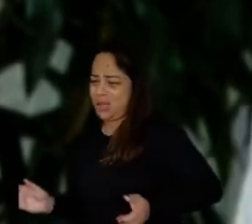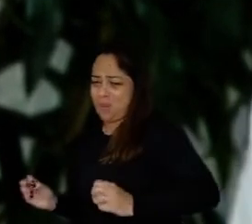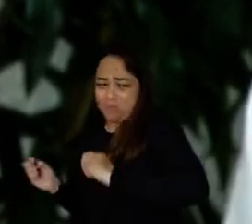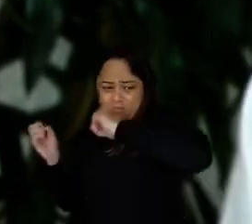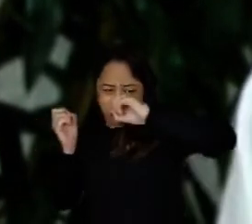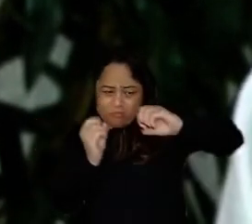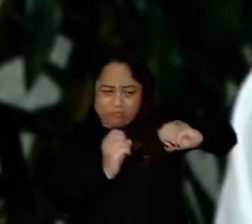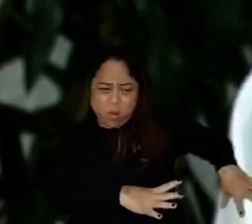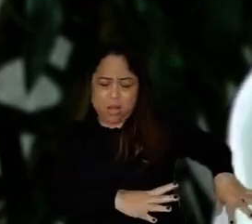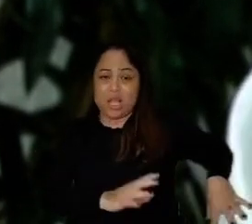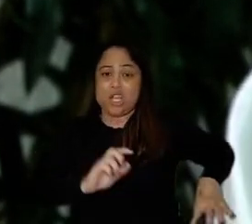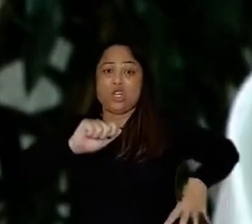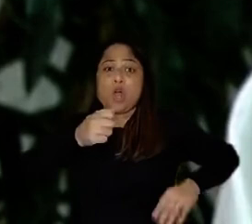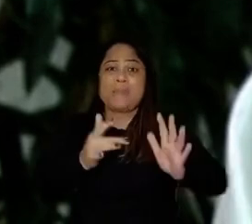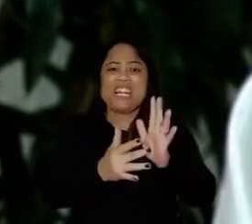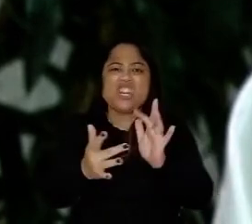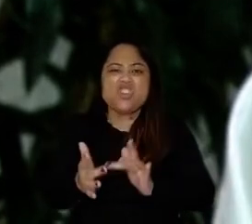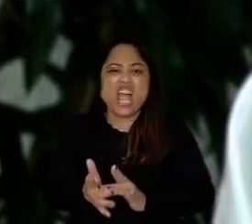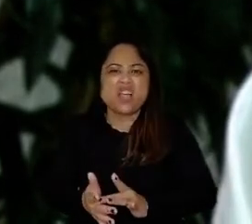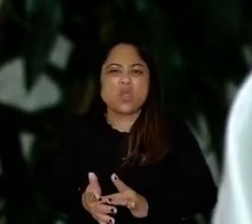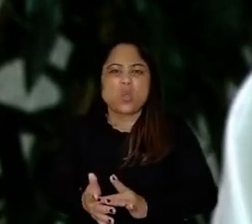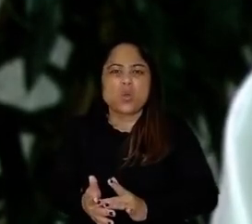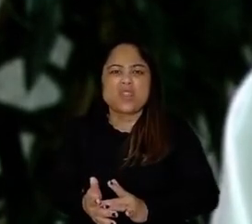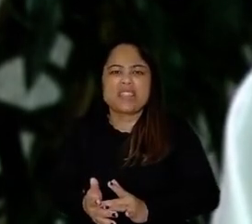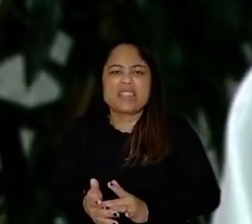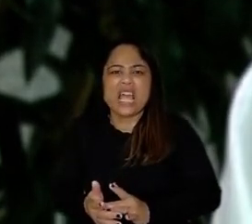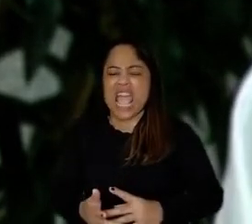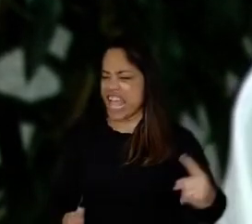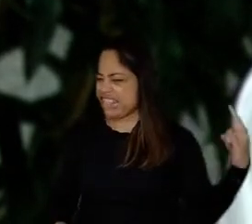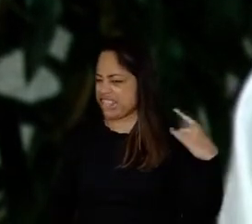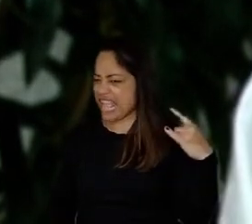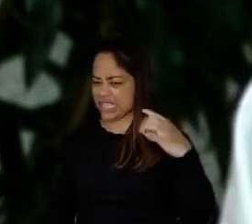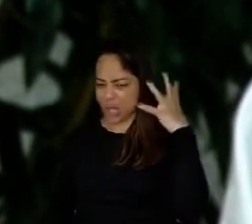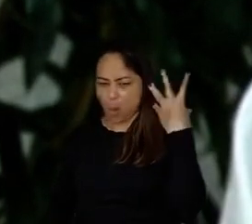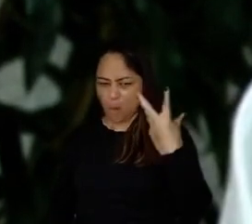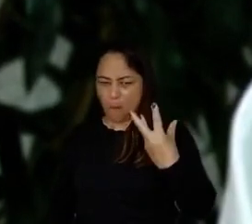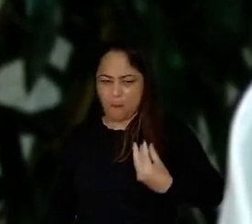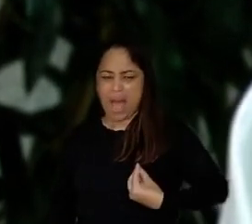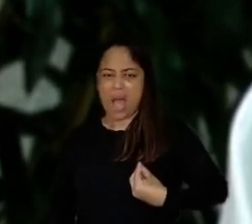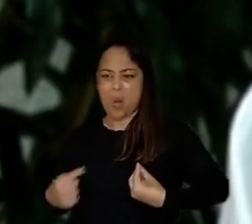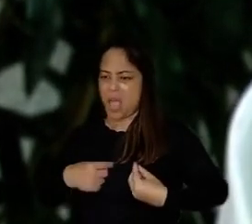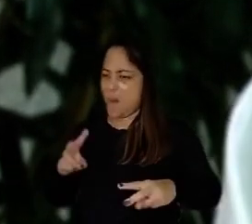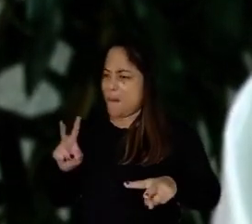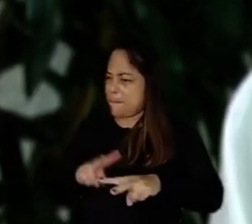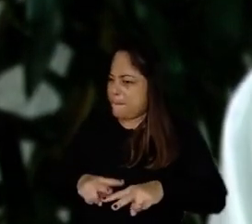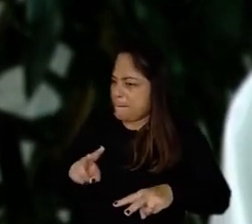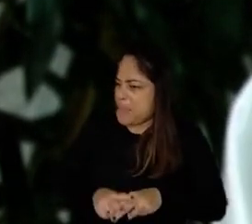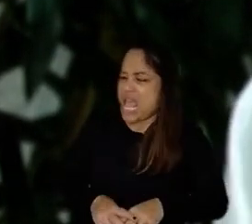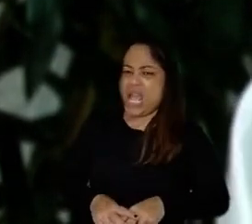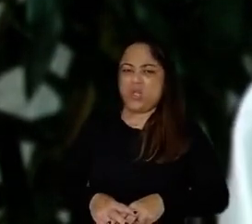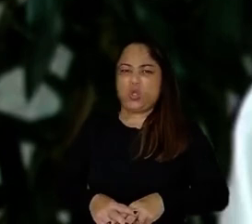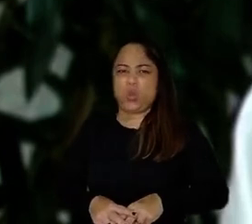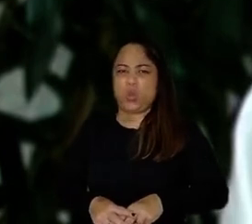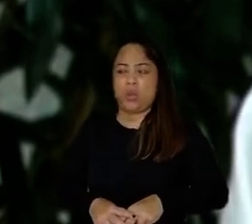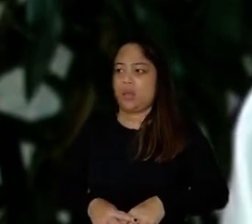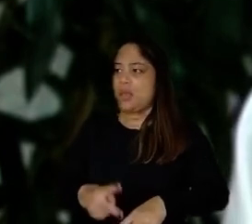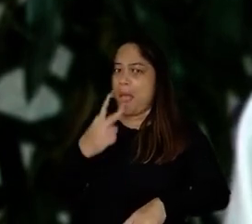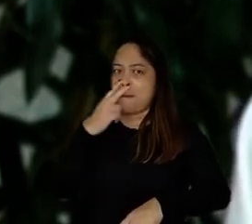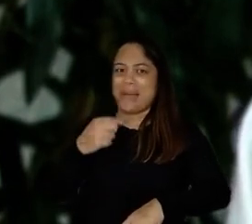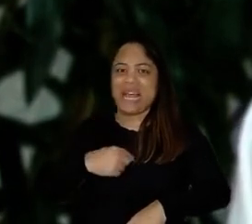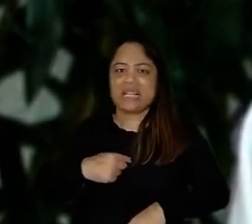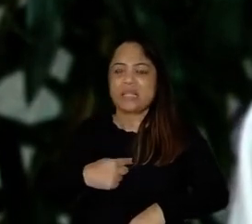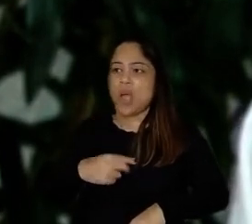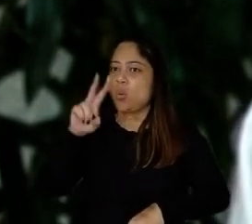de Jesus esse demônio do vitimismo, que quer deixar você preso numa história, como se você não nascesse para